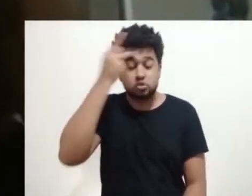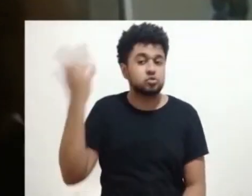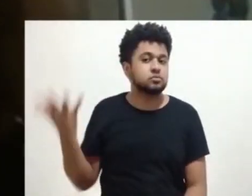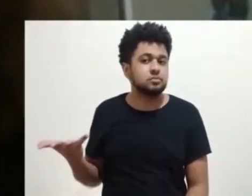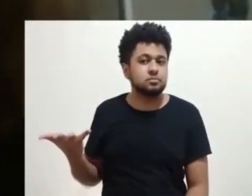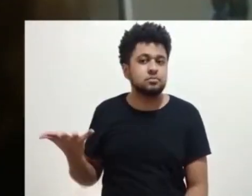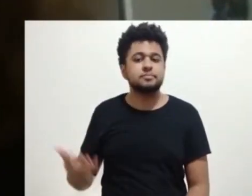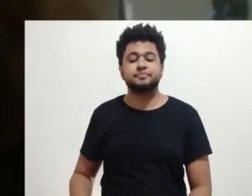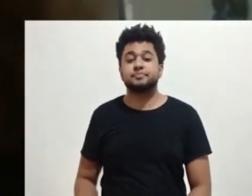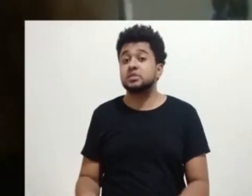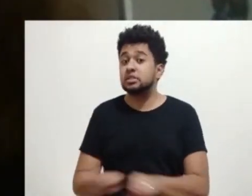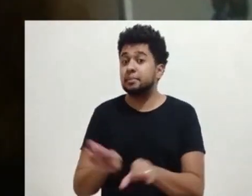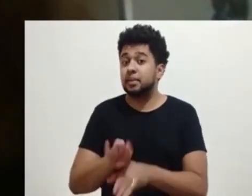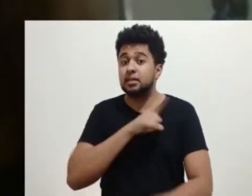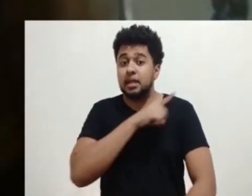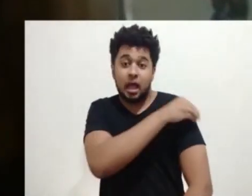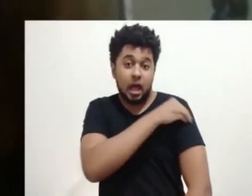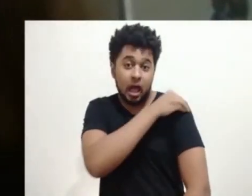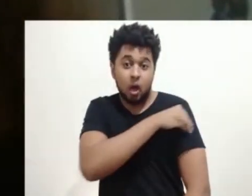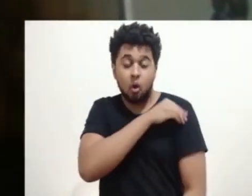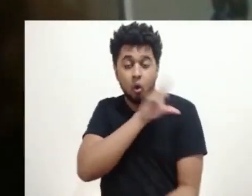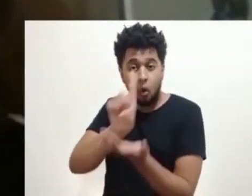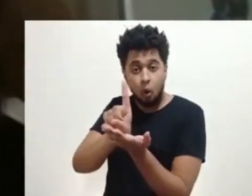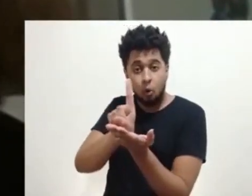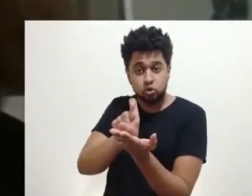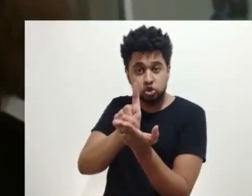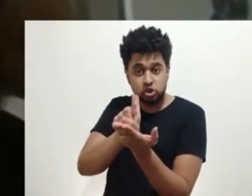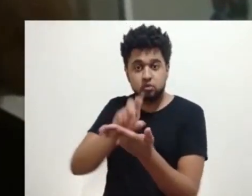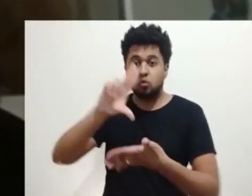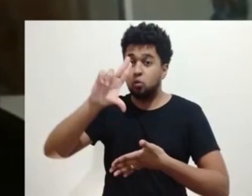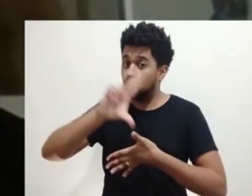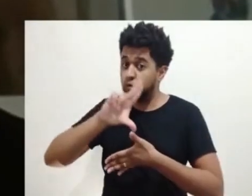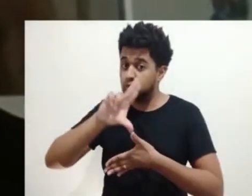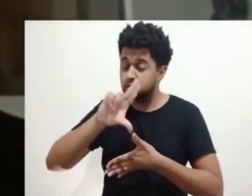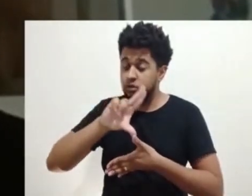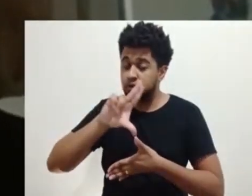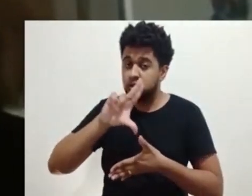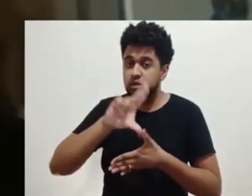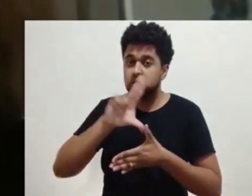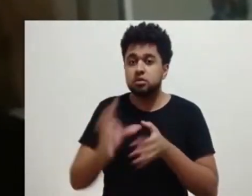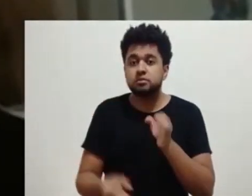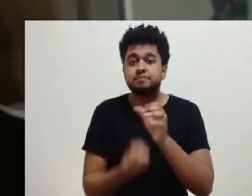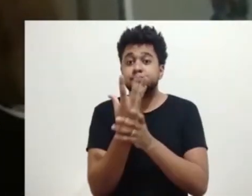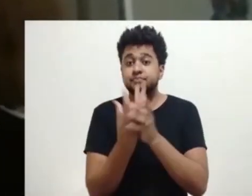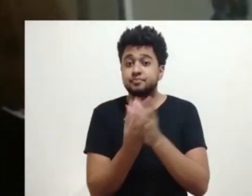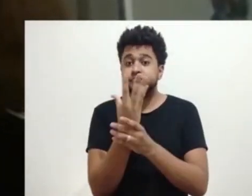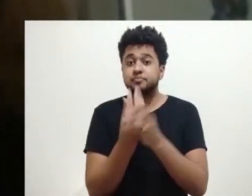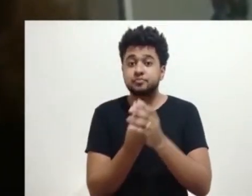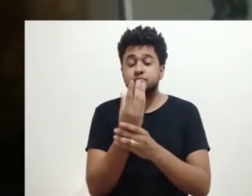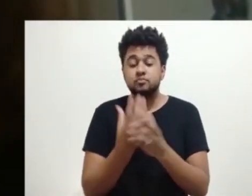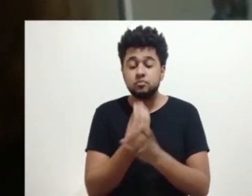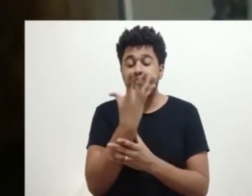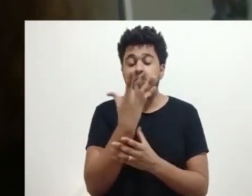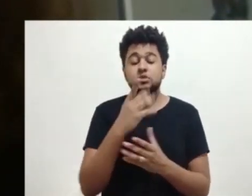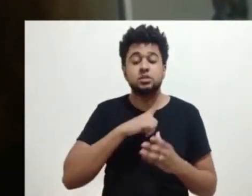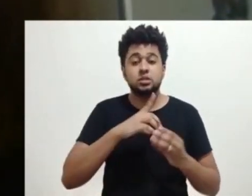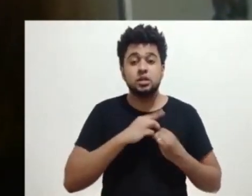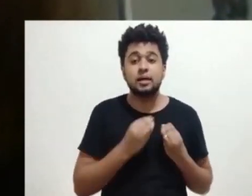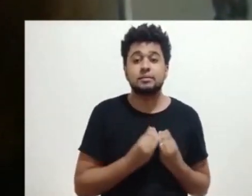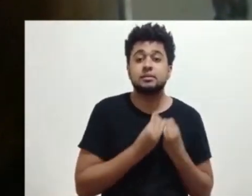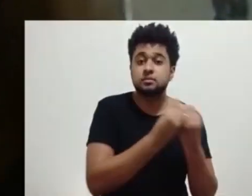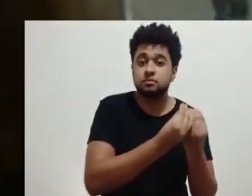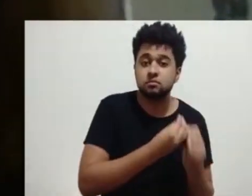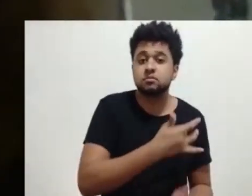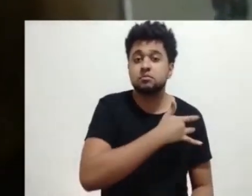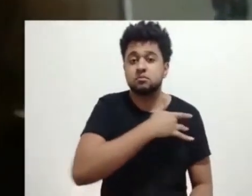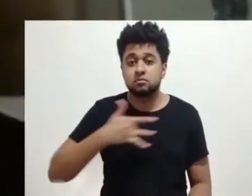álcool gel, Então, o álcool gel que a Unila produziu para o serviço de saúde,